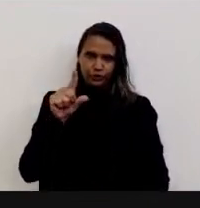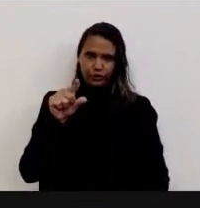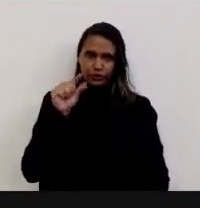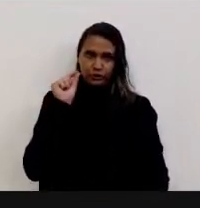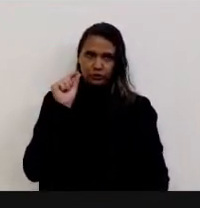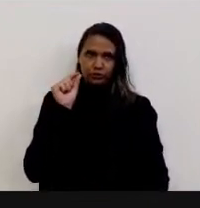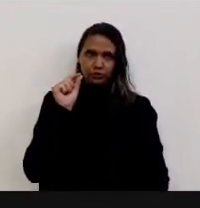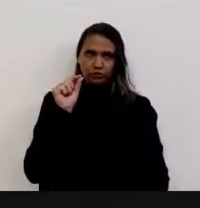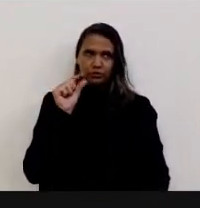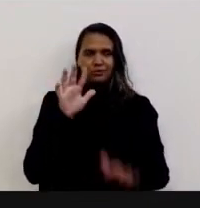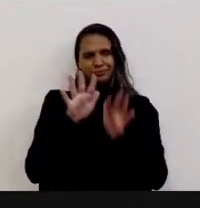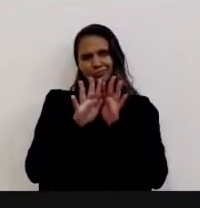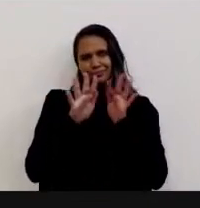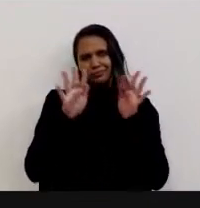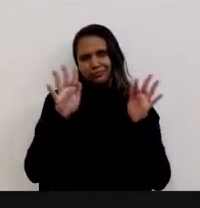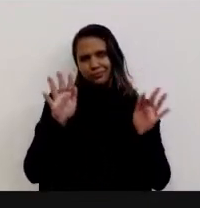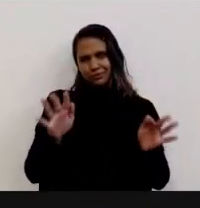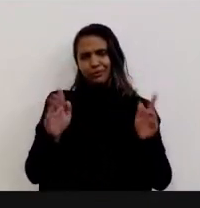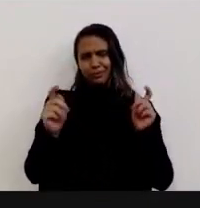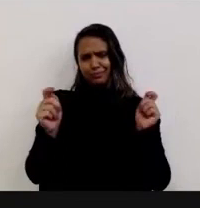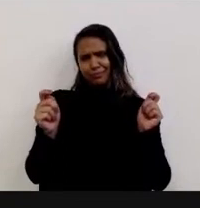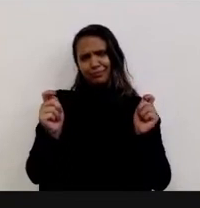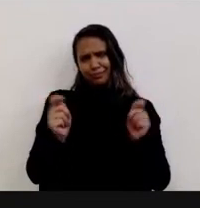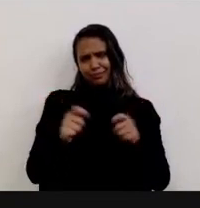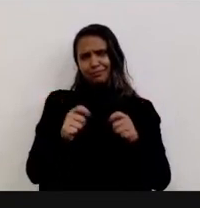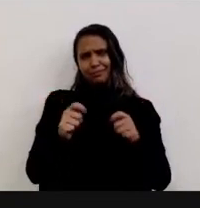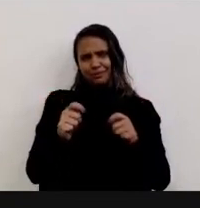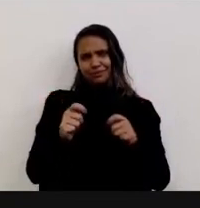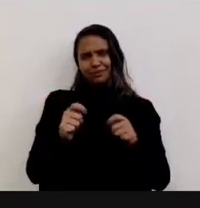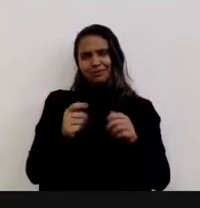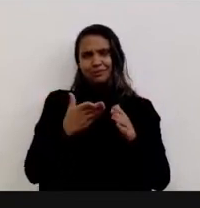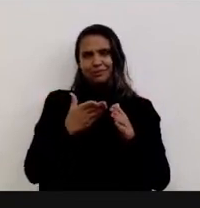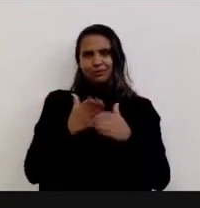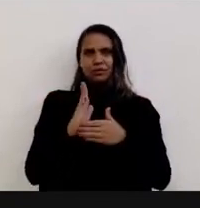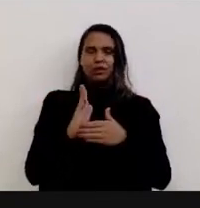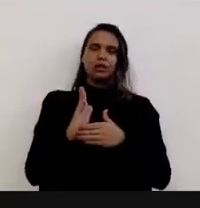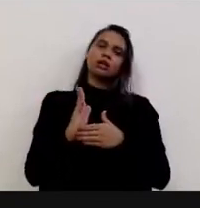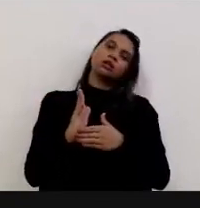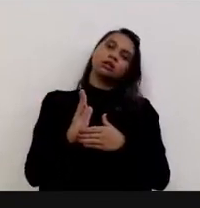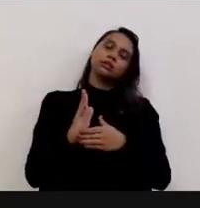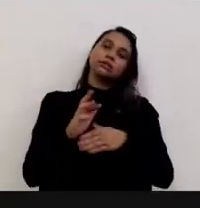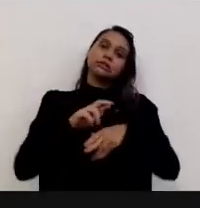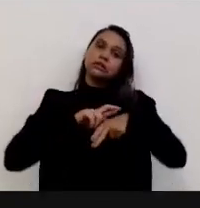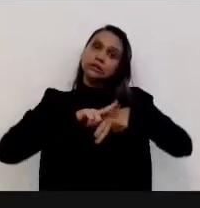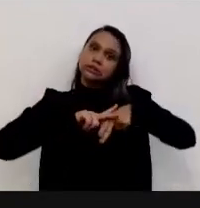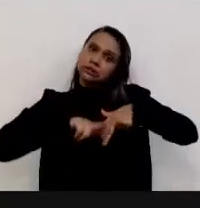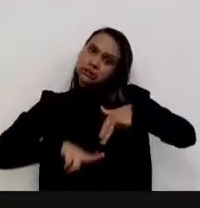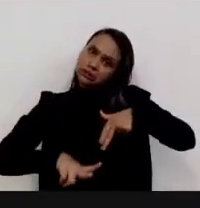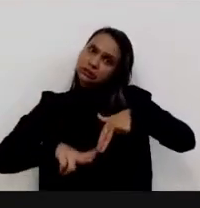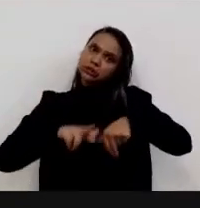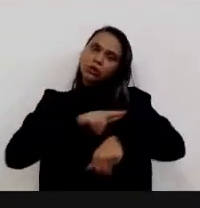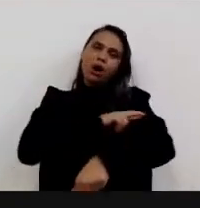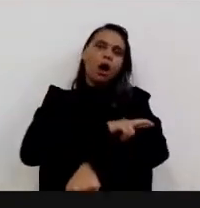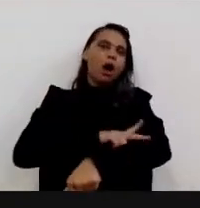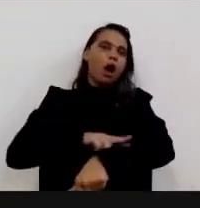aspas, vou assim, simplificando, a probabilidade de ser eleito, né, a gênero, cor, raça, espectro político do